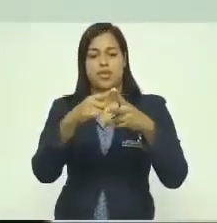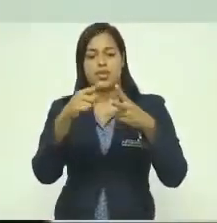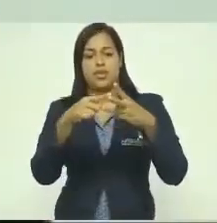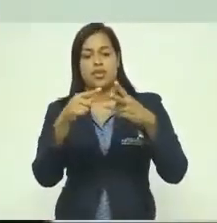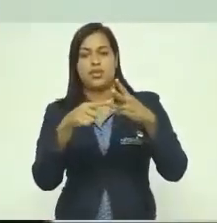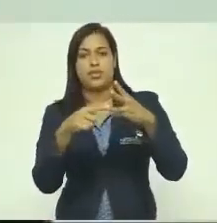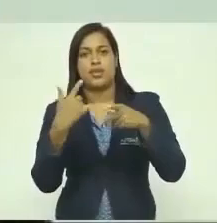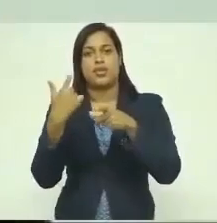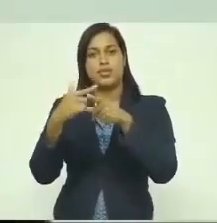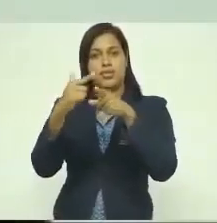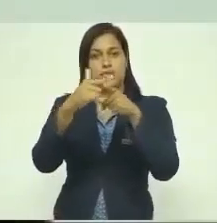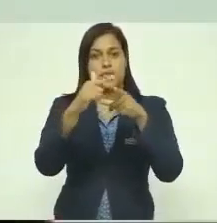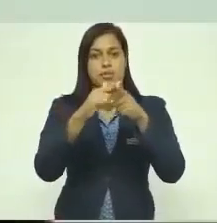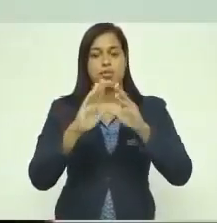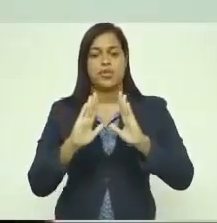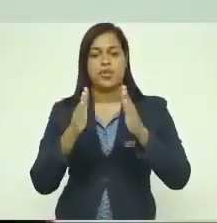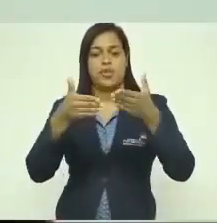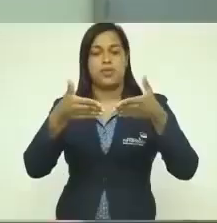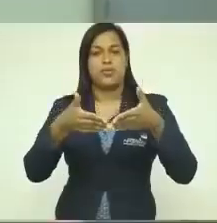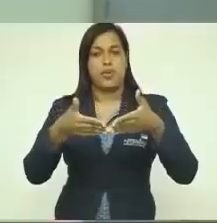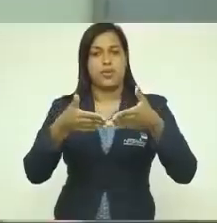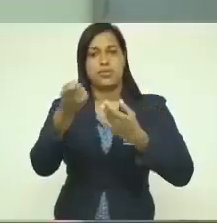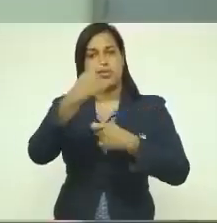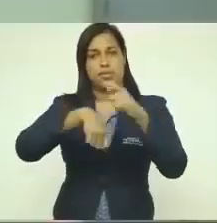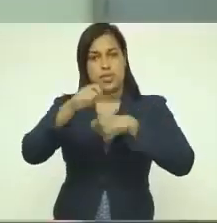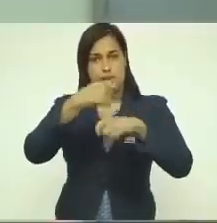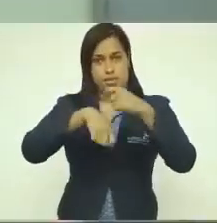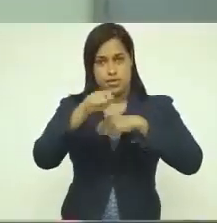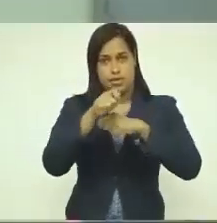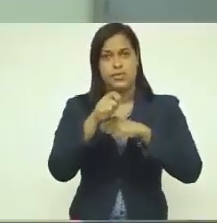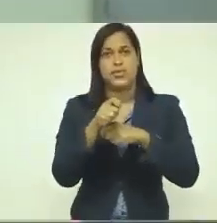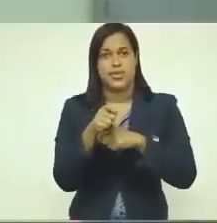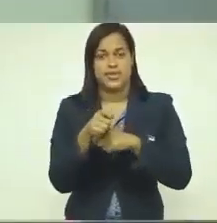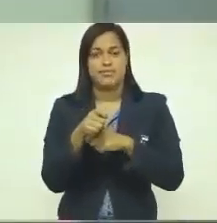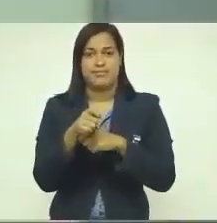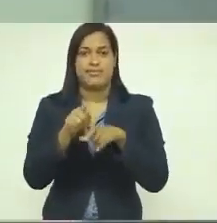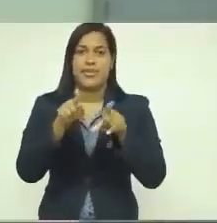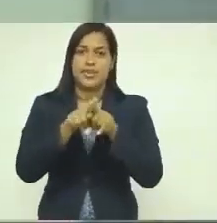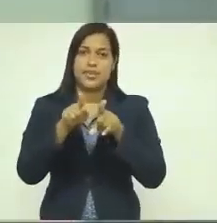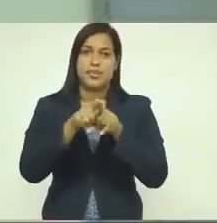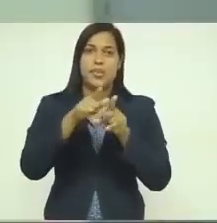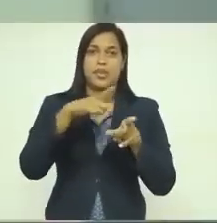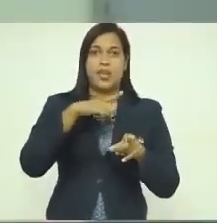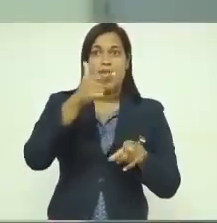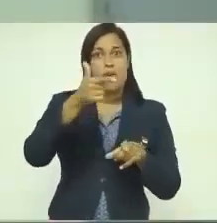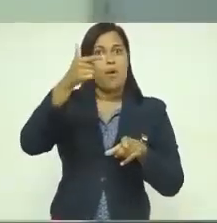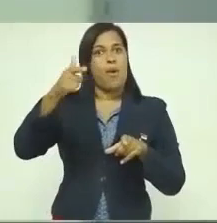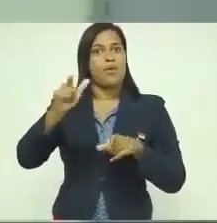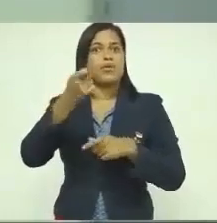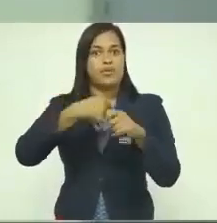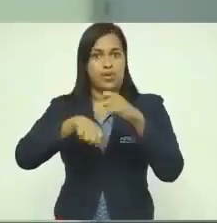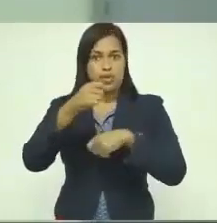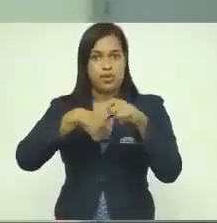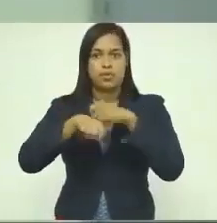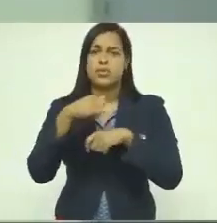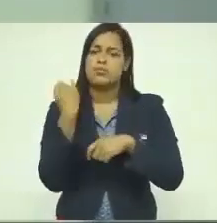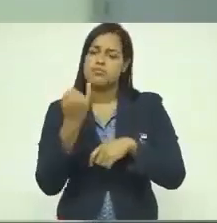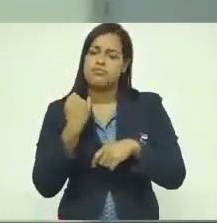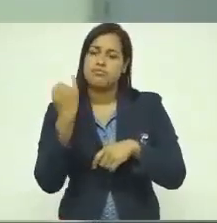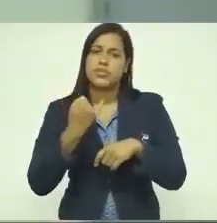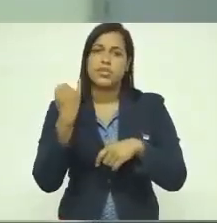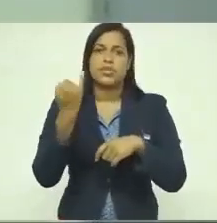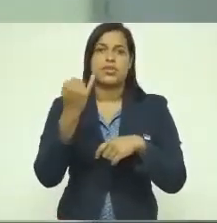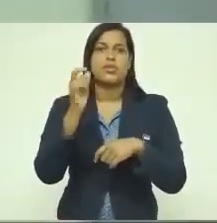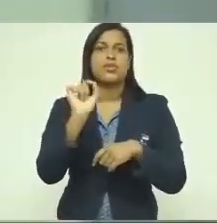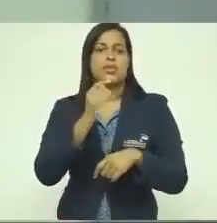dos problemas centrais da economia. A questão é que existe ainda um outro agente econômico muito importante, o agente